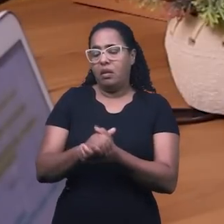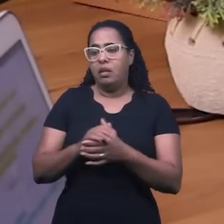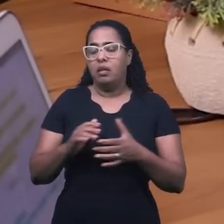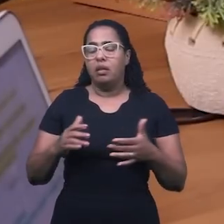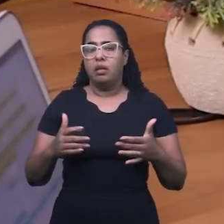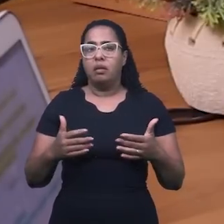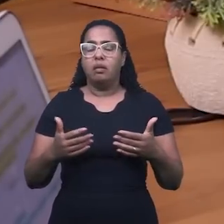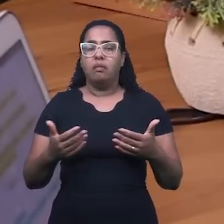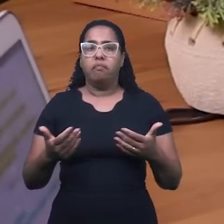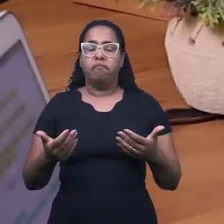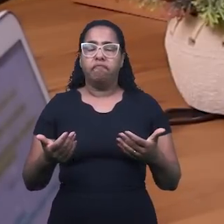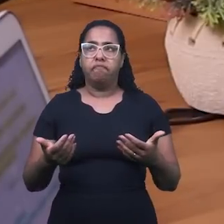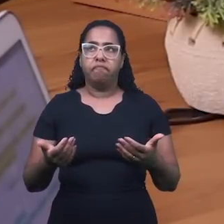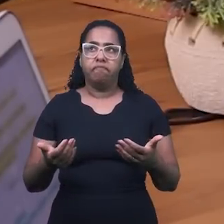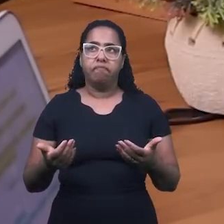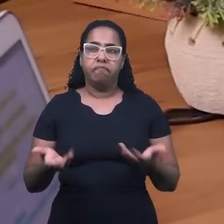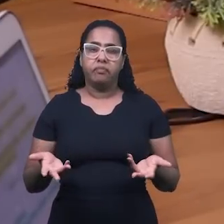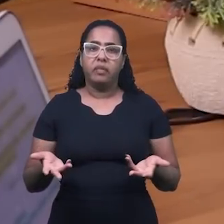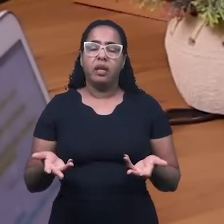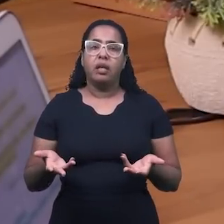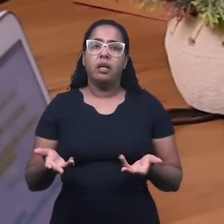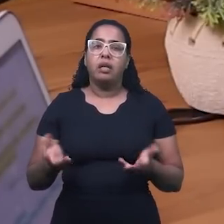casar. E aí,